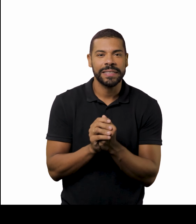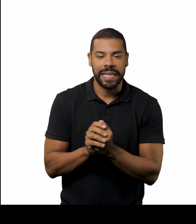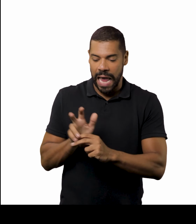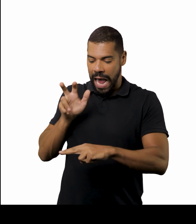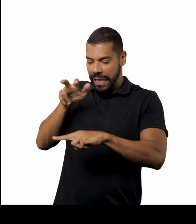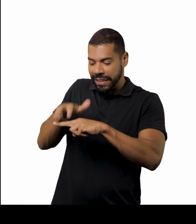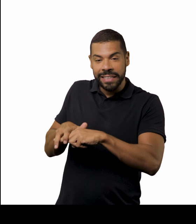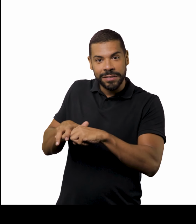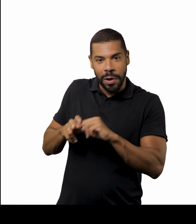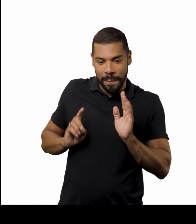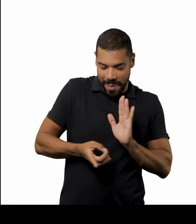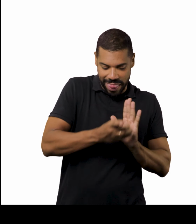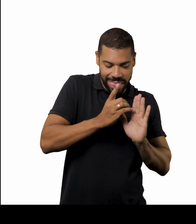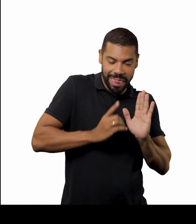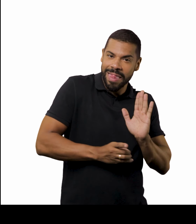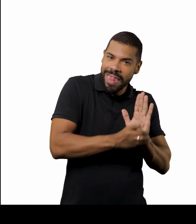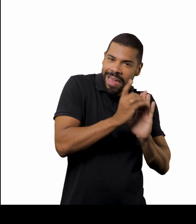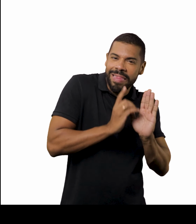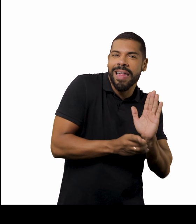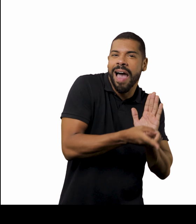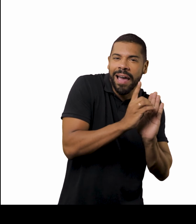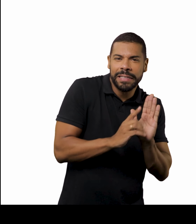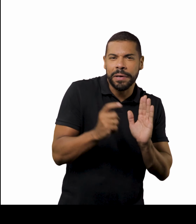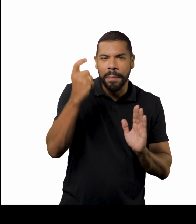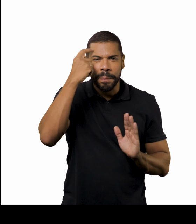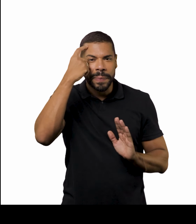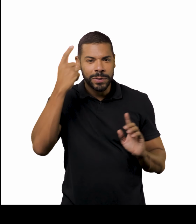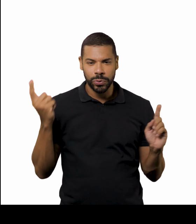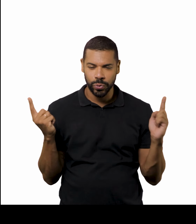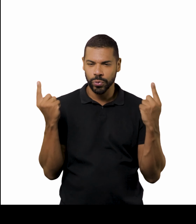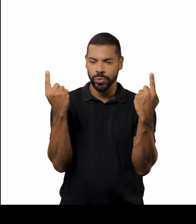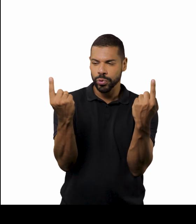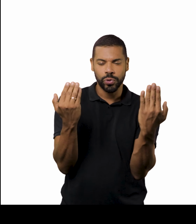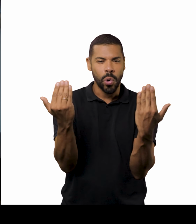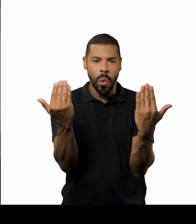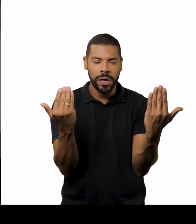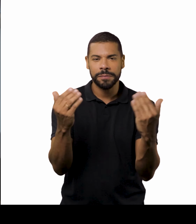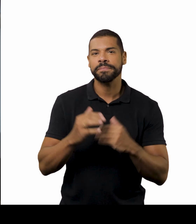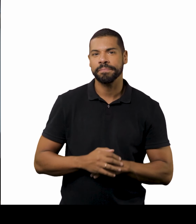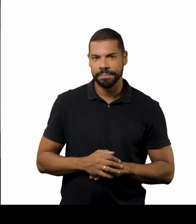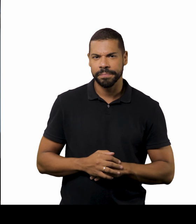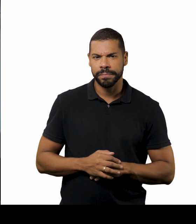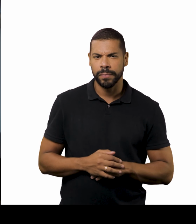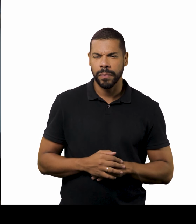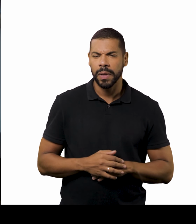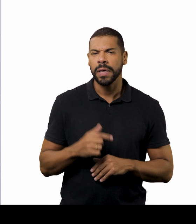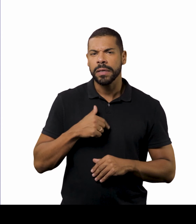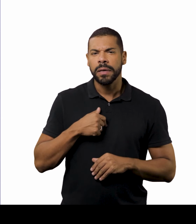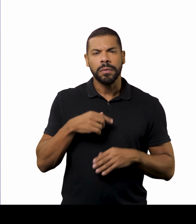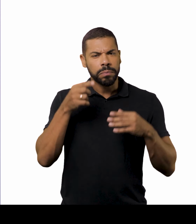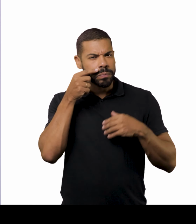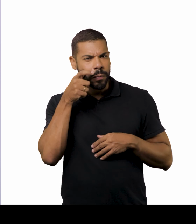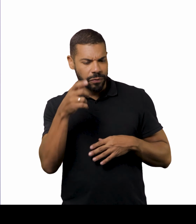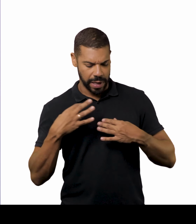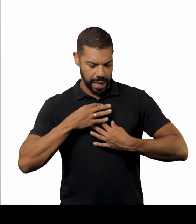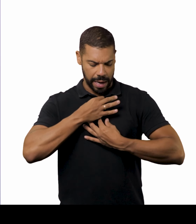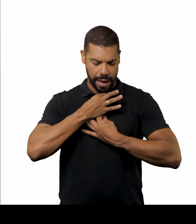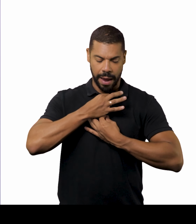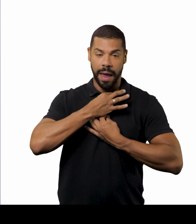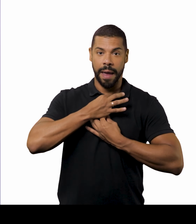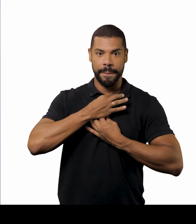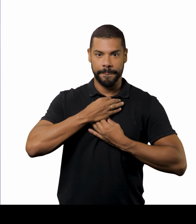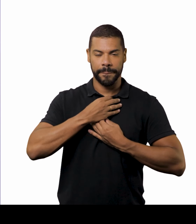completa, e ela resumia tudo que a gente mais ou menos tinha pensado anteriormente, né? Eu fiquei um pouco surpreso quando a gente chegou na